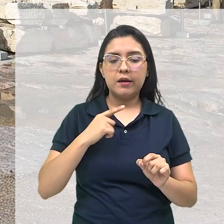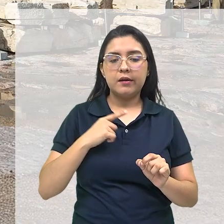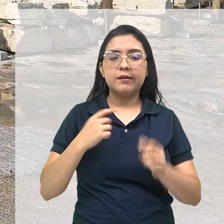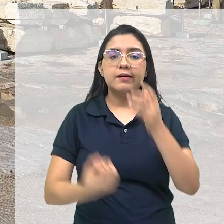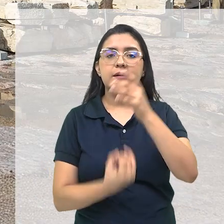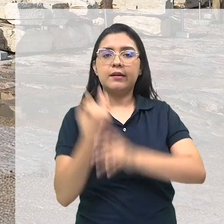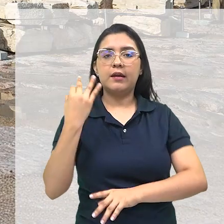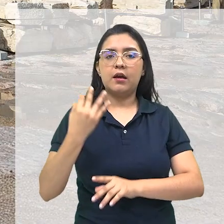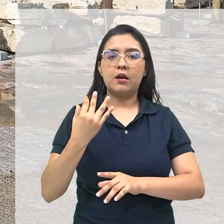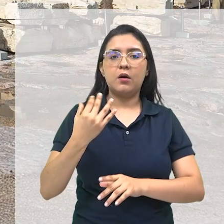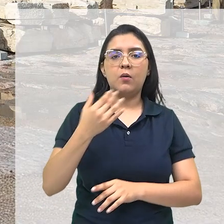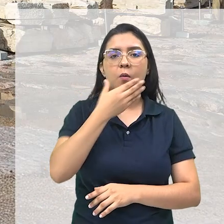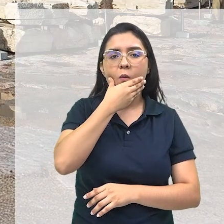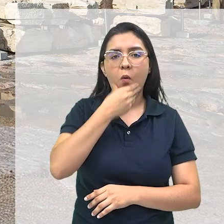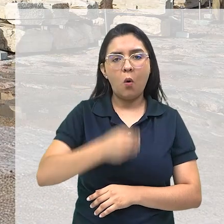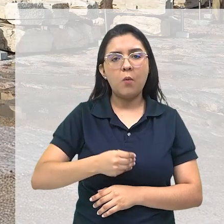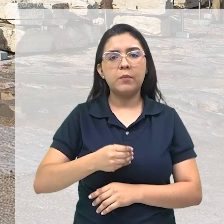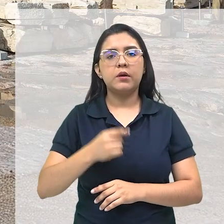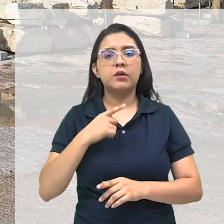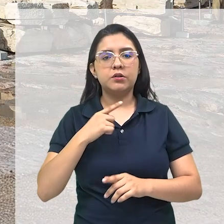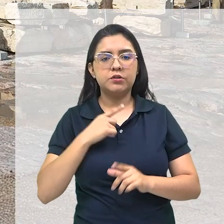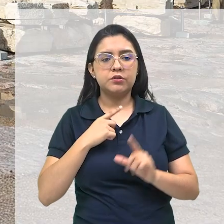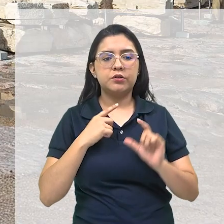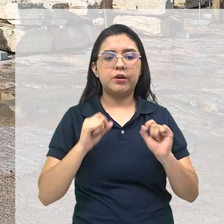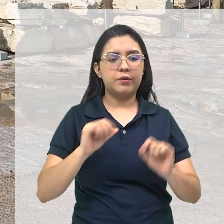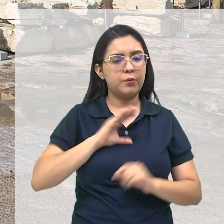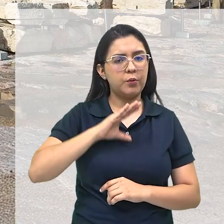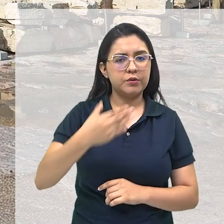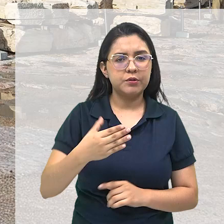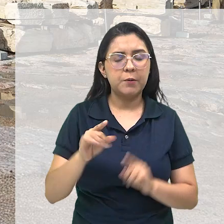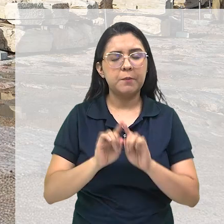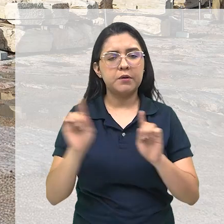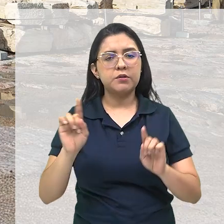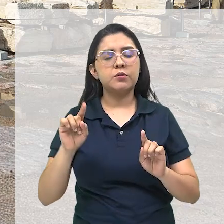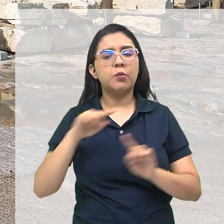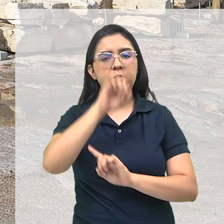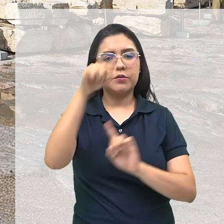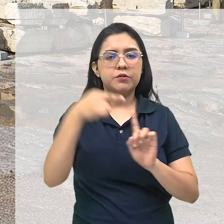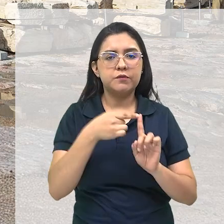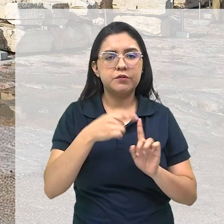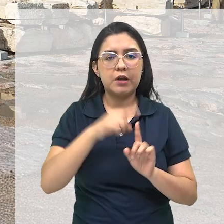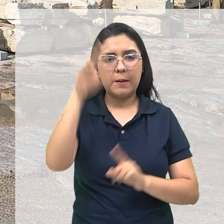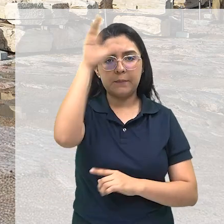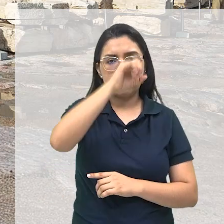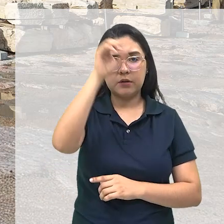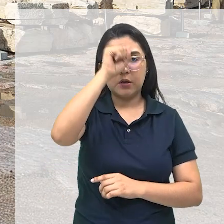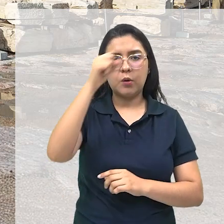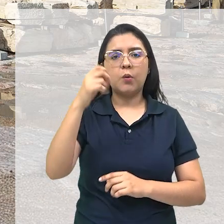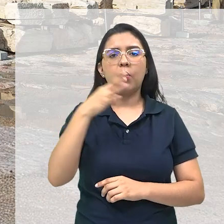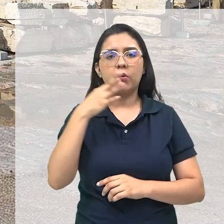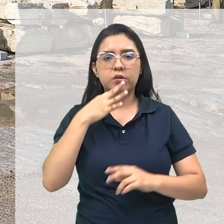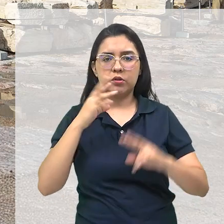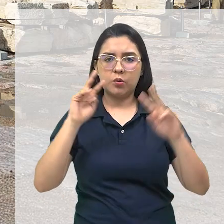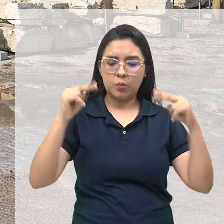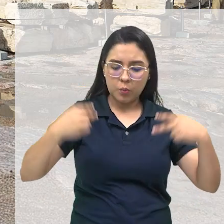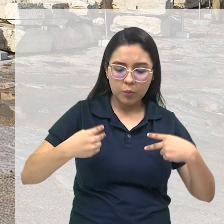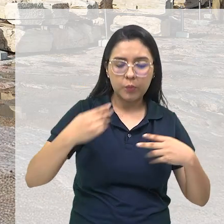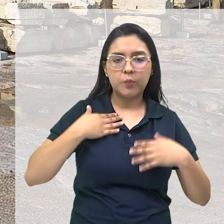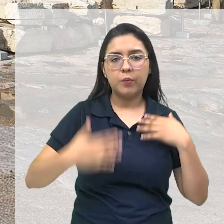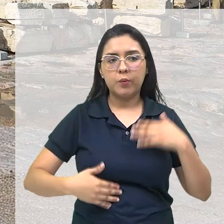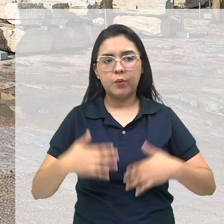mas sim com o intuito de aprendermos mais sobre o nosso próprio corpo, aprendermos a desenvolver